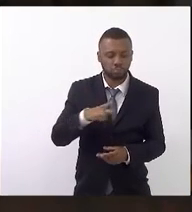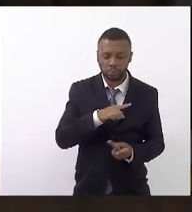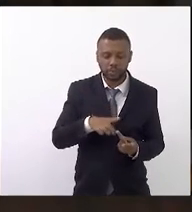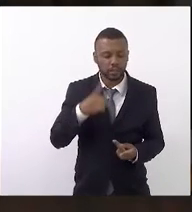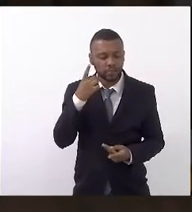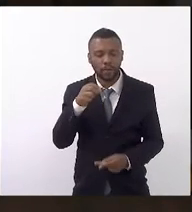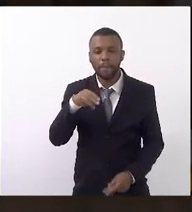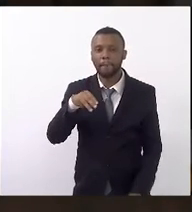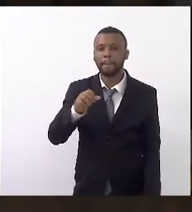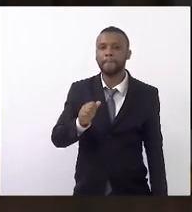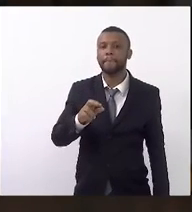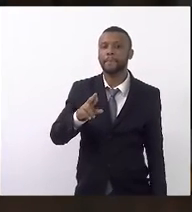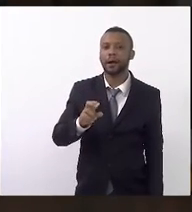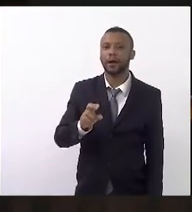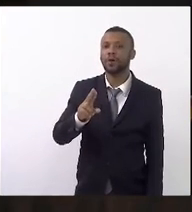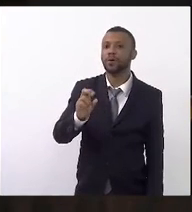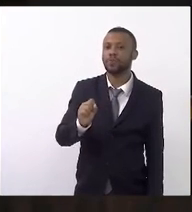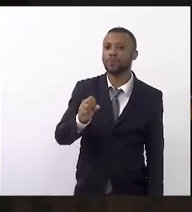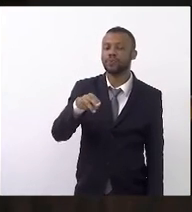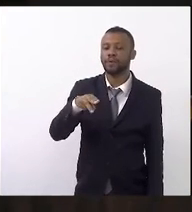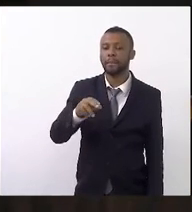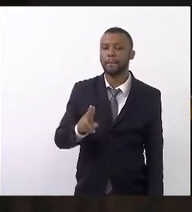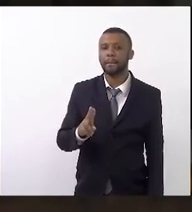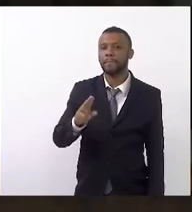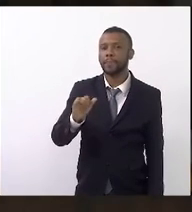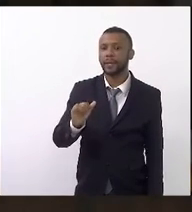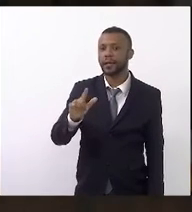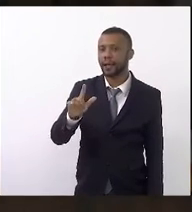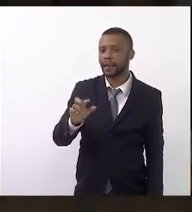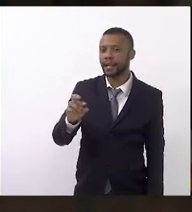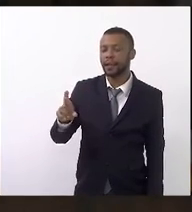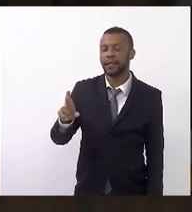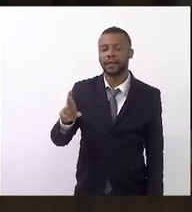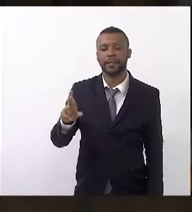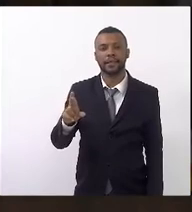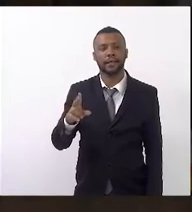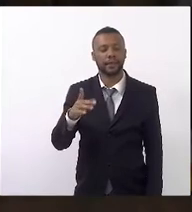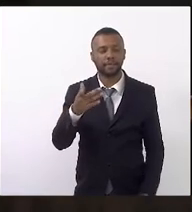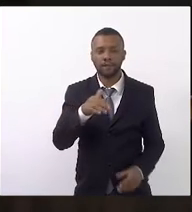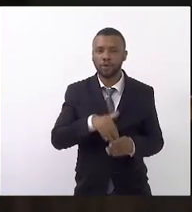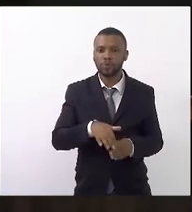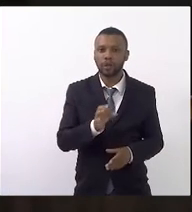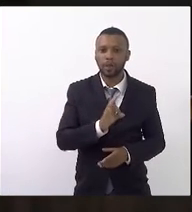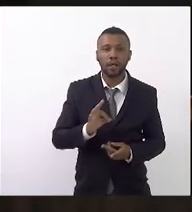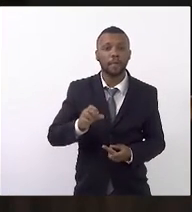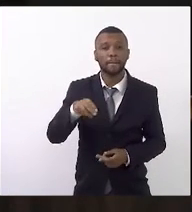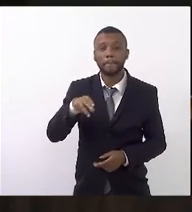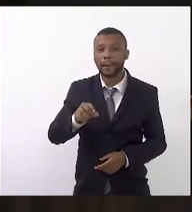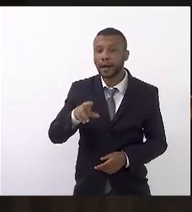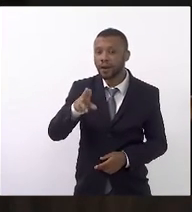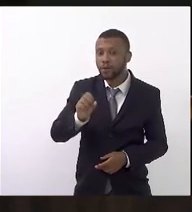Deputado Marcos Miller. Não votou. Deputado Marcos Vinícius. Vota sim.